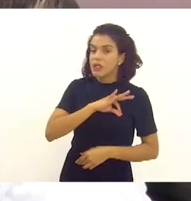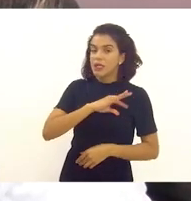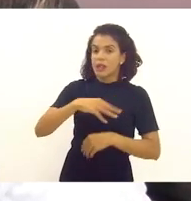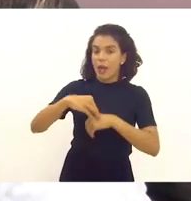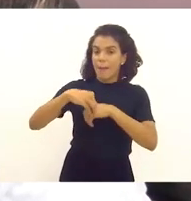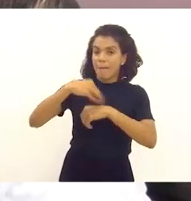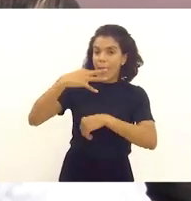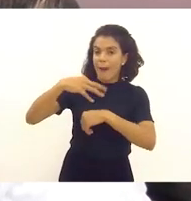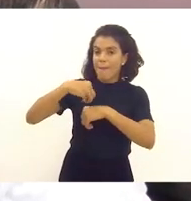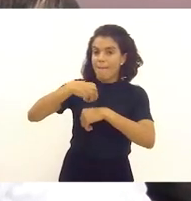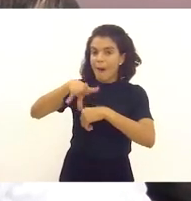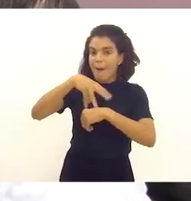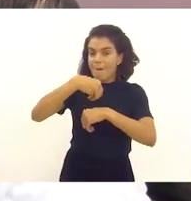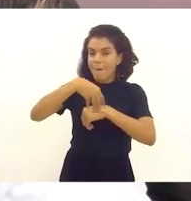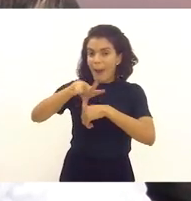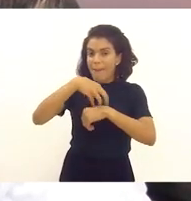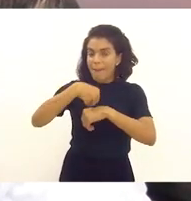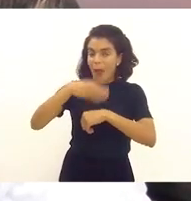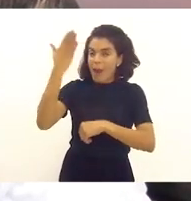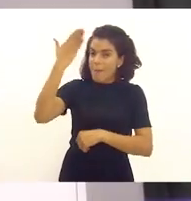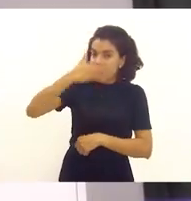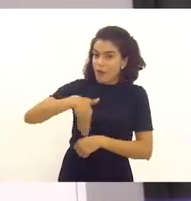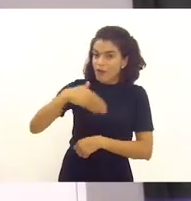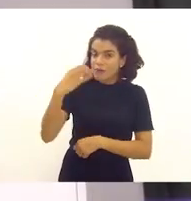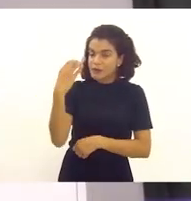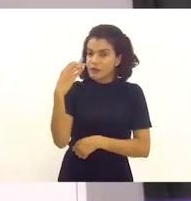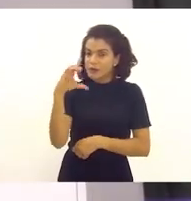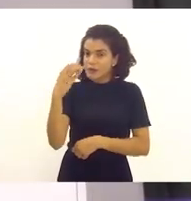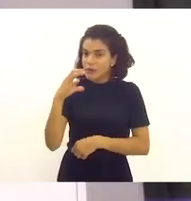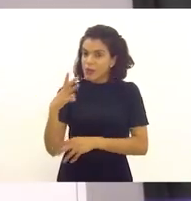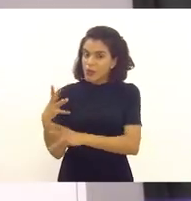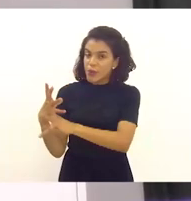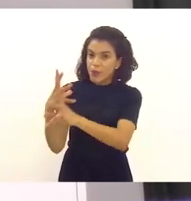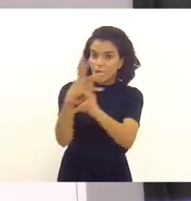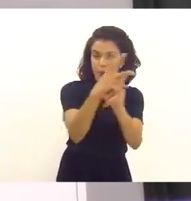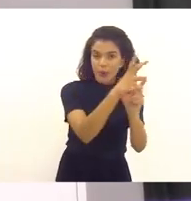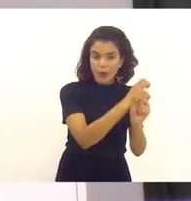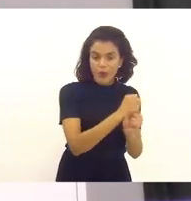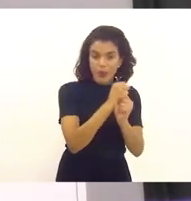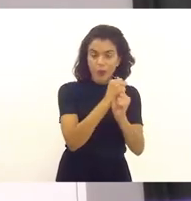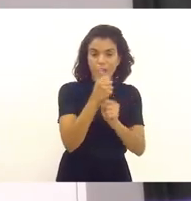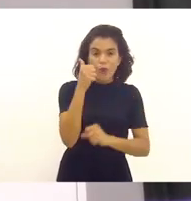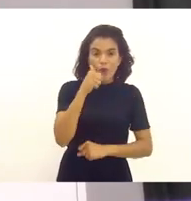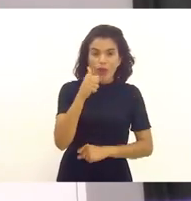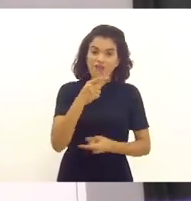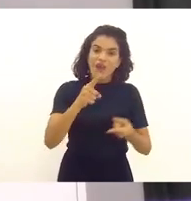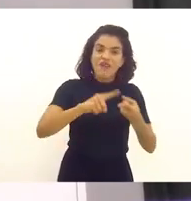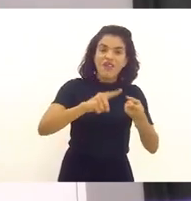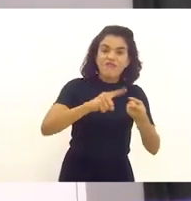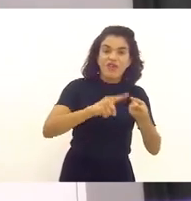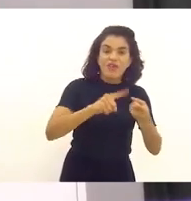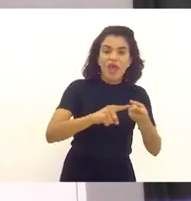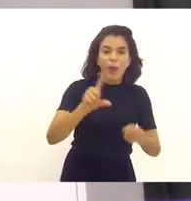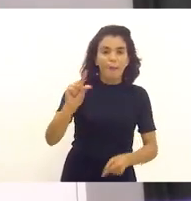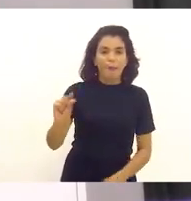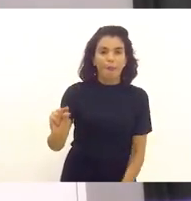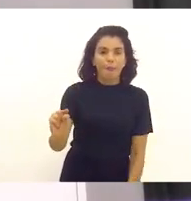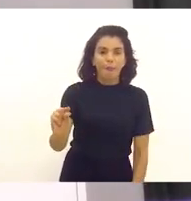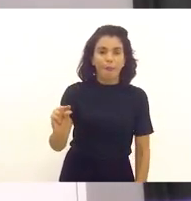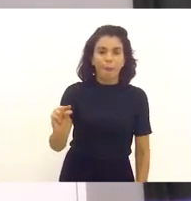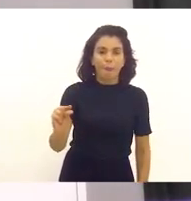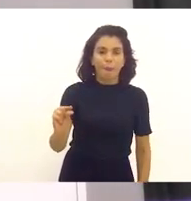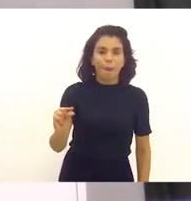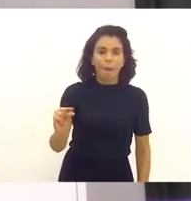provas científicas de que o número de mulheres que vão lá se vingar do marido é irrisório